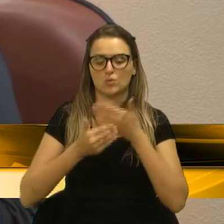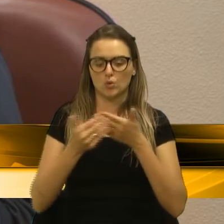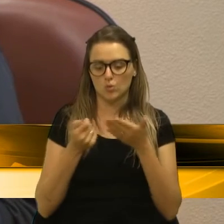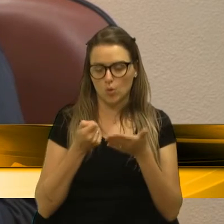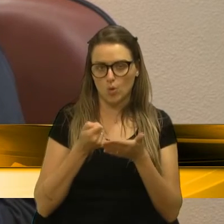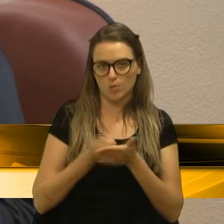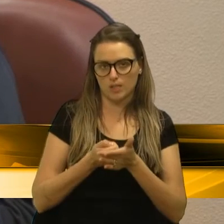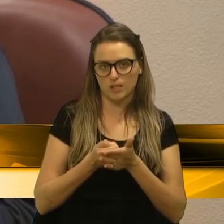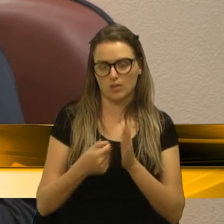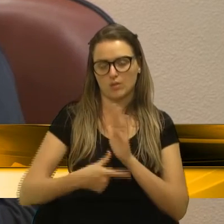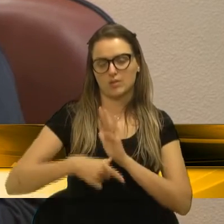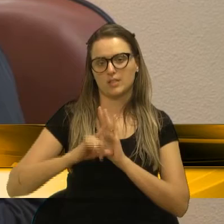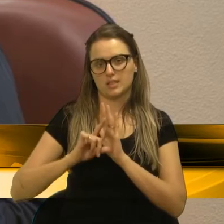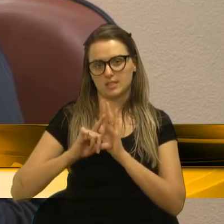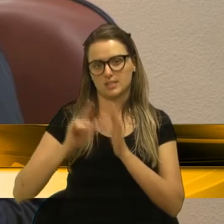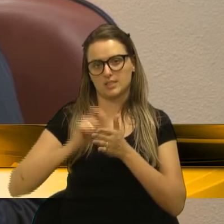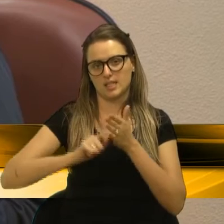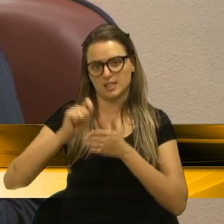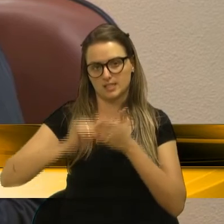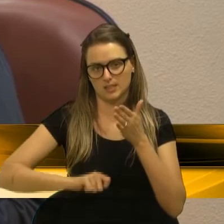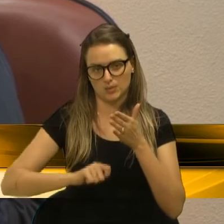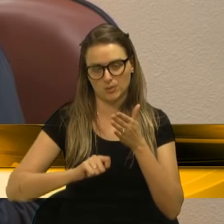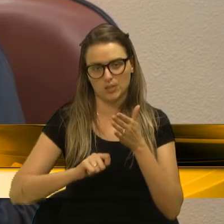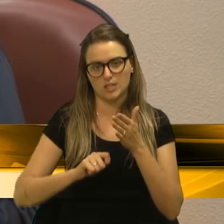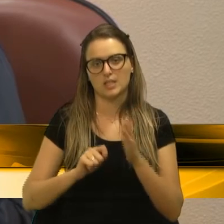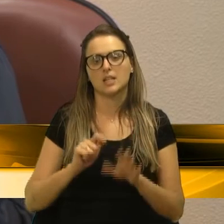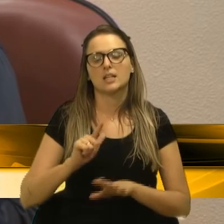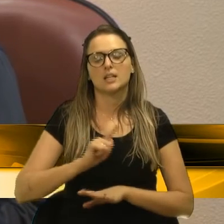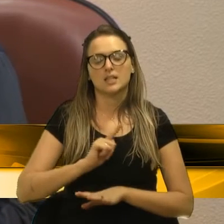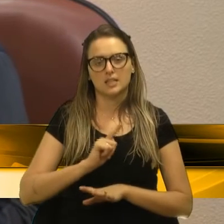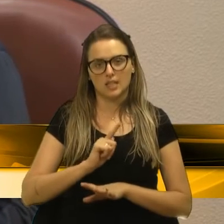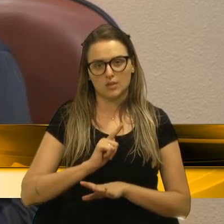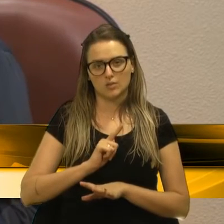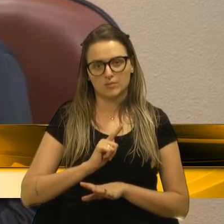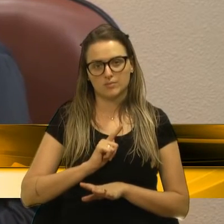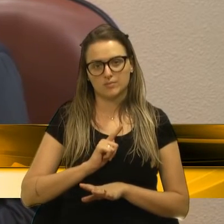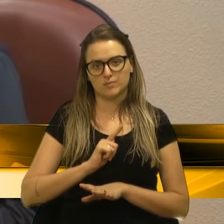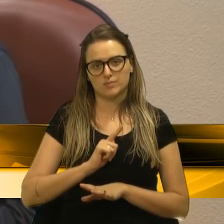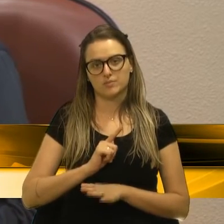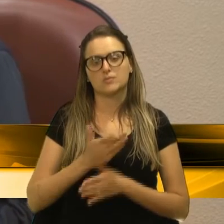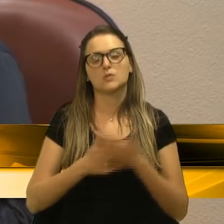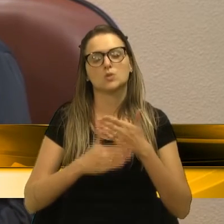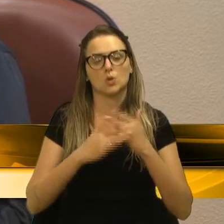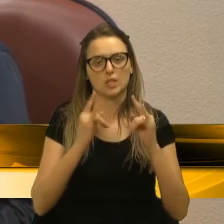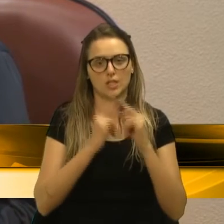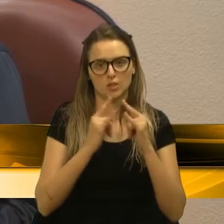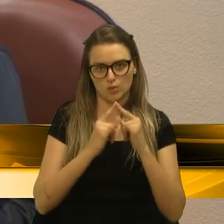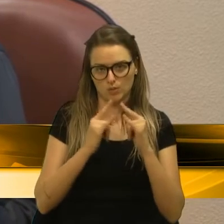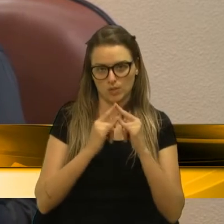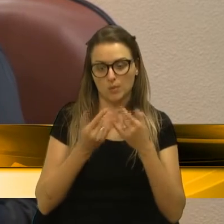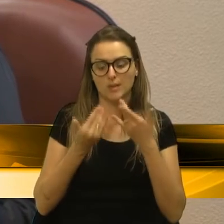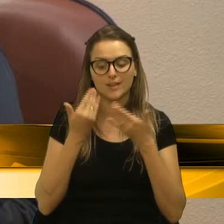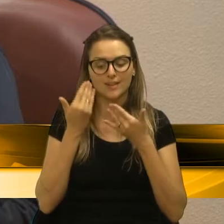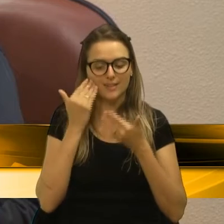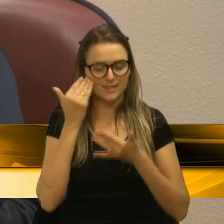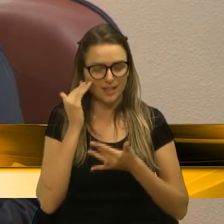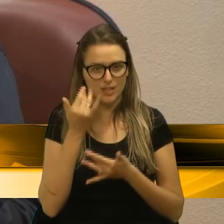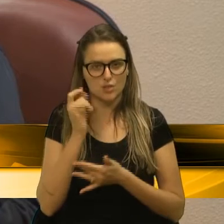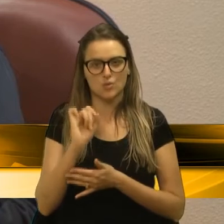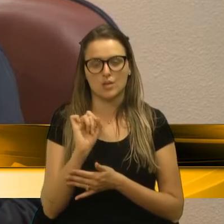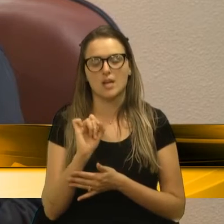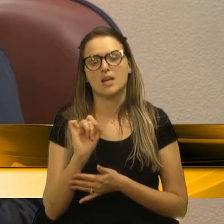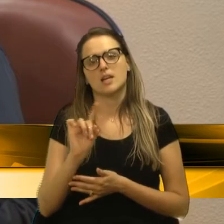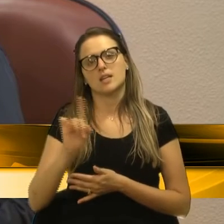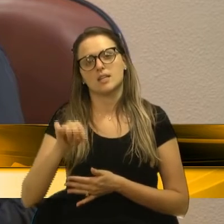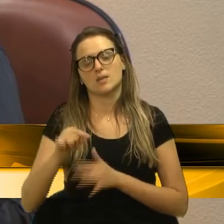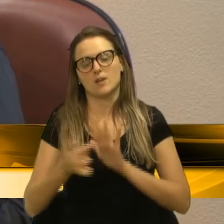da homologação do certame e outros têm previsto sua exigência da entidade vencedora, entende que também não elide a irregularidade, eis